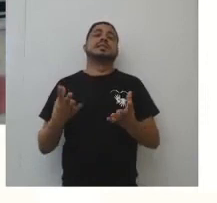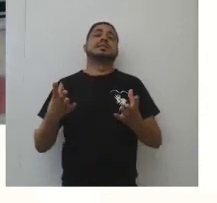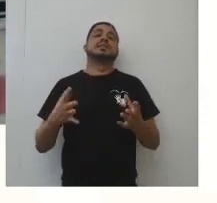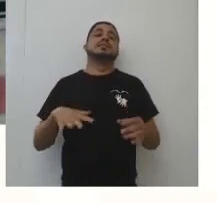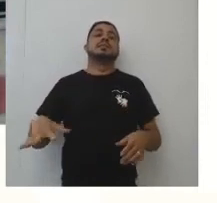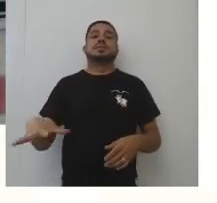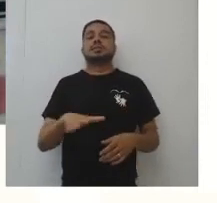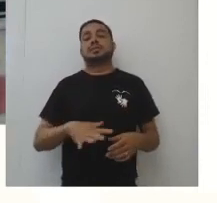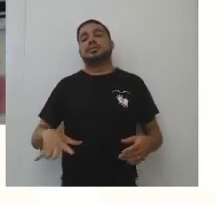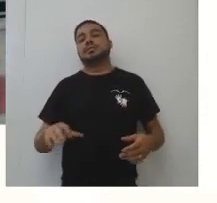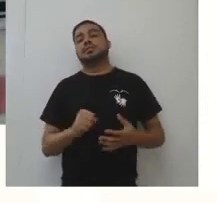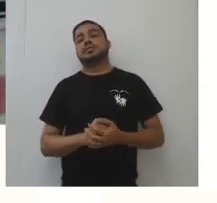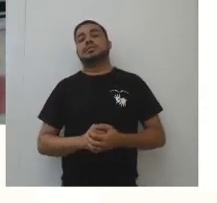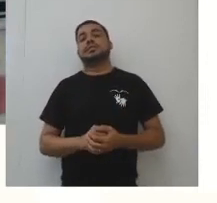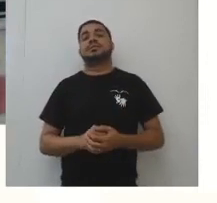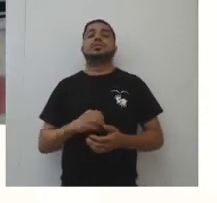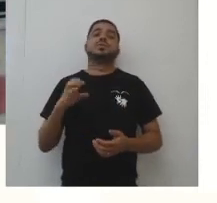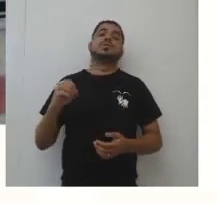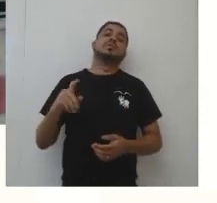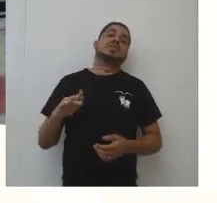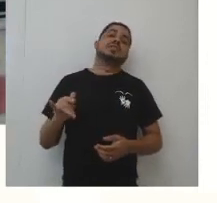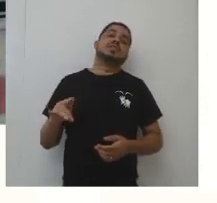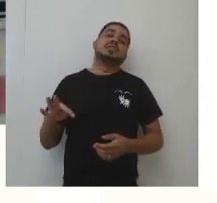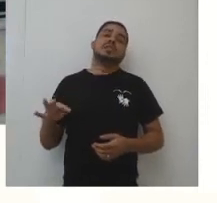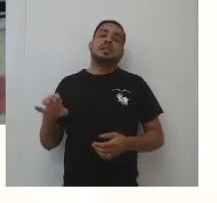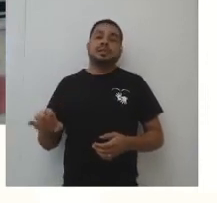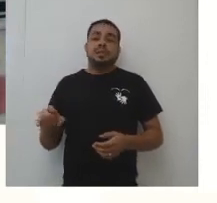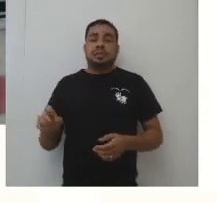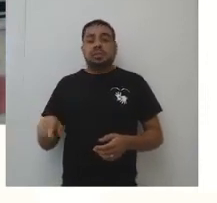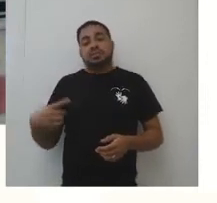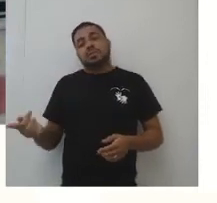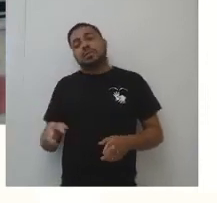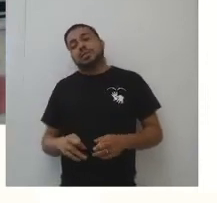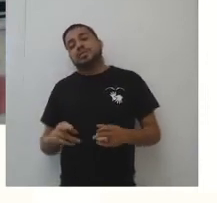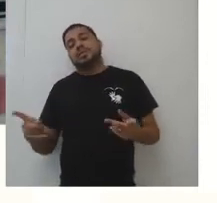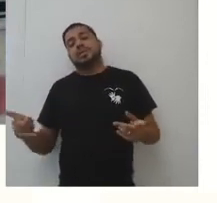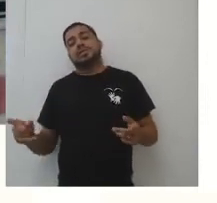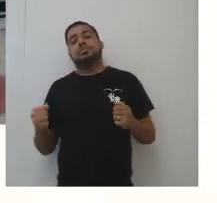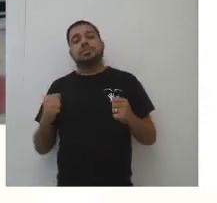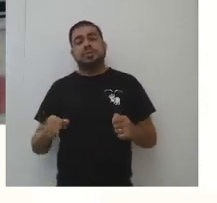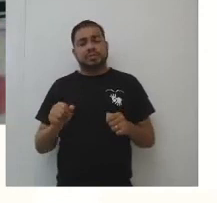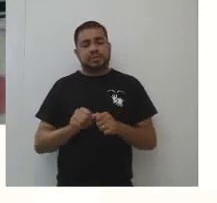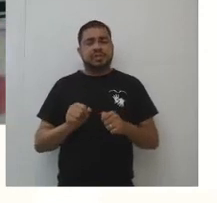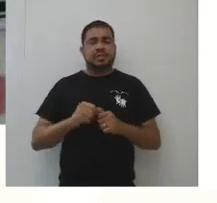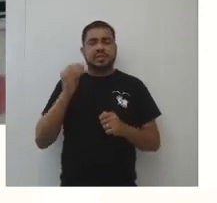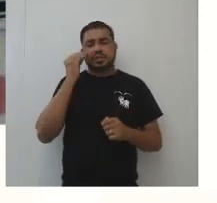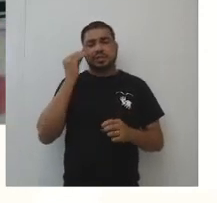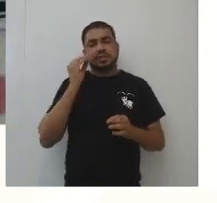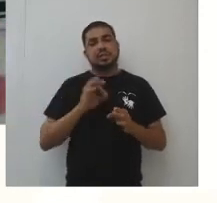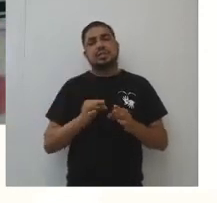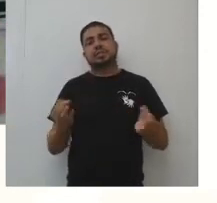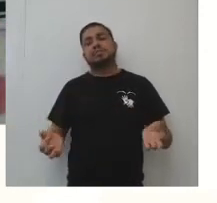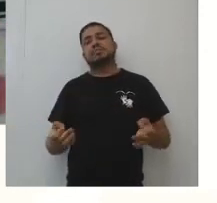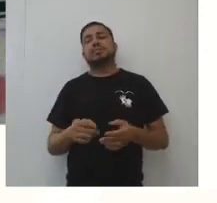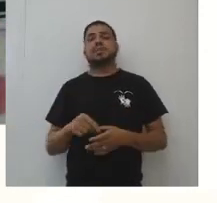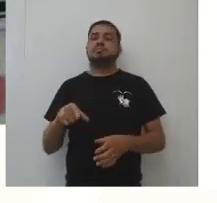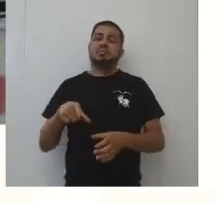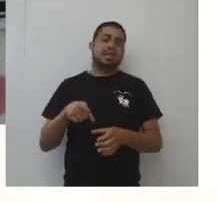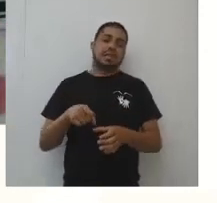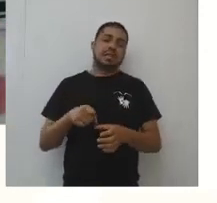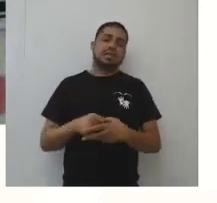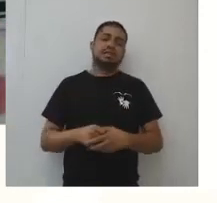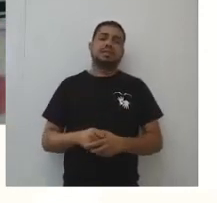campo. Um é um campo convergente e o outro é um campo o quê? Divergente. Você pode fazer esse experimento bem simples mesmo. É uma latinha